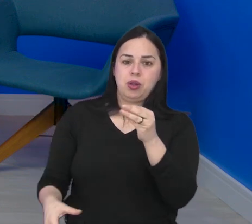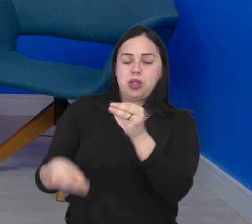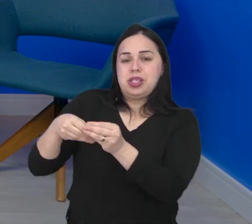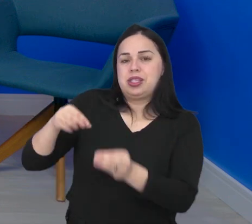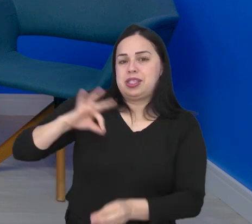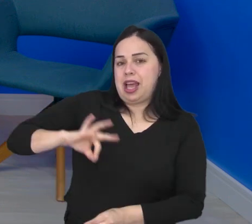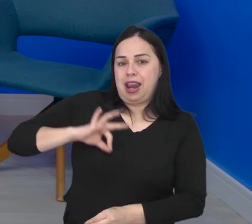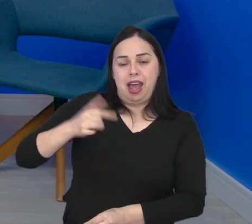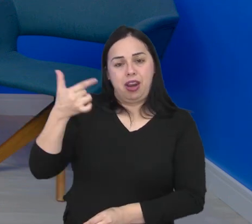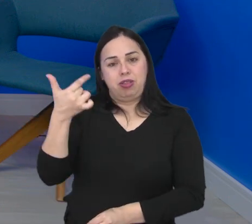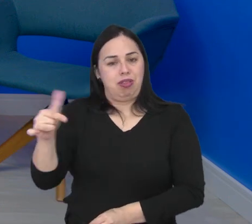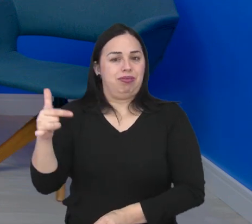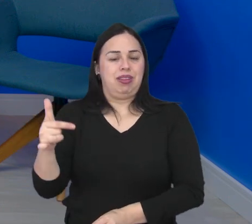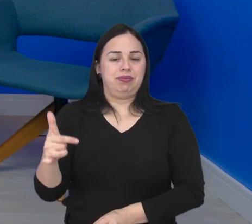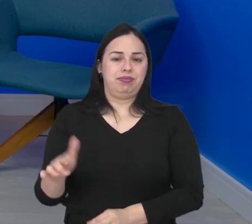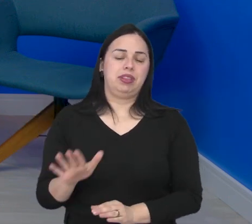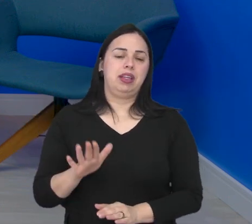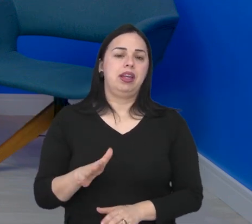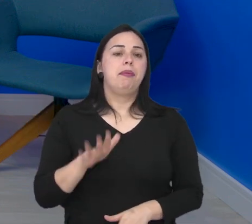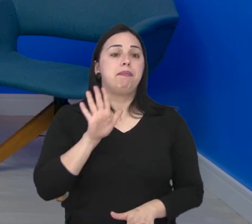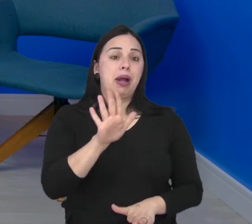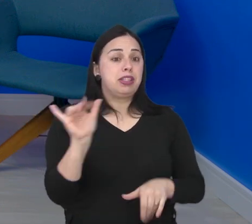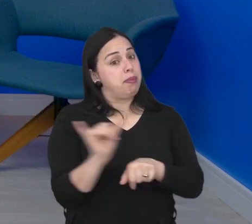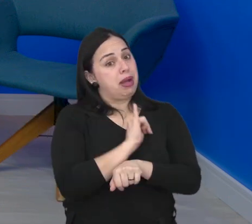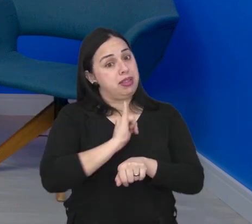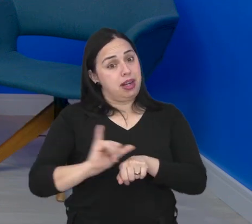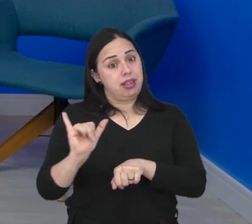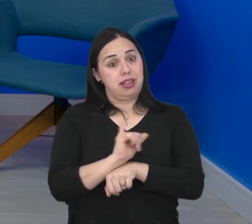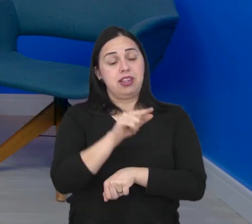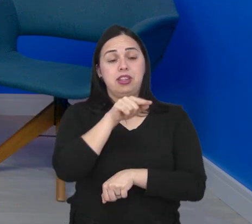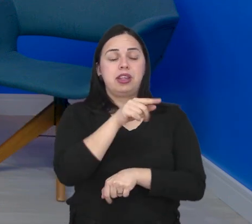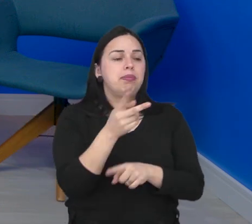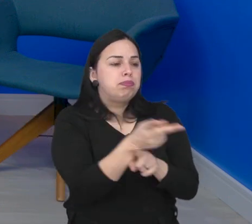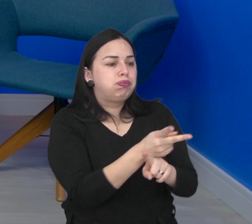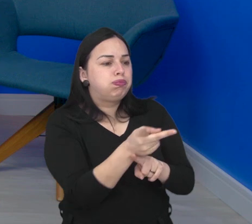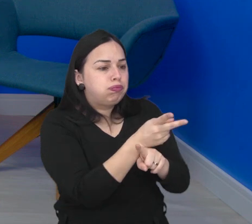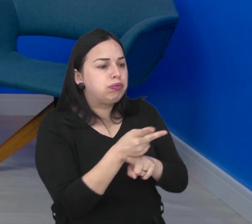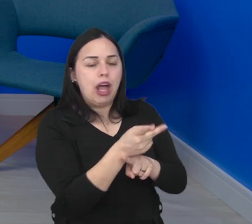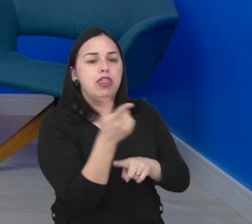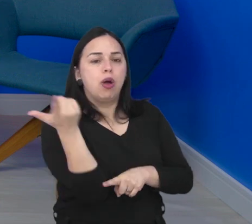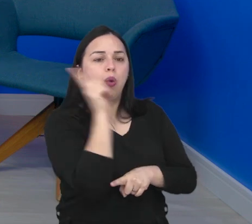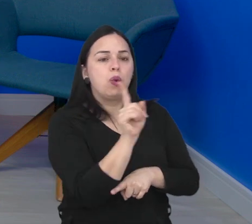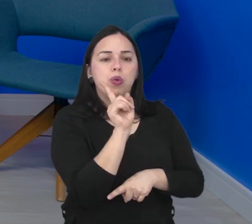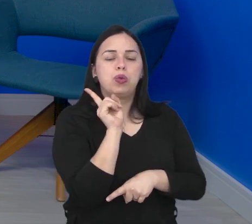nenhum adicional. E é uma saída, né, que muitos procuram